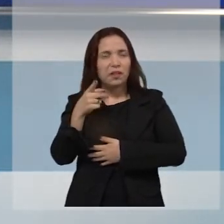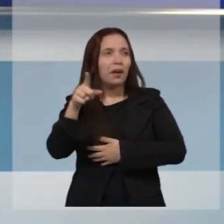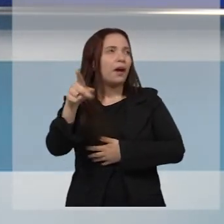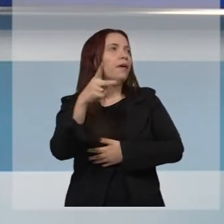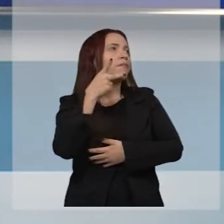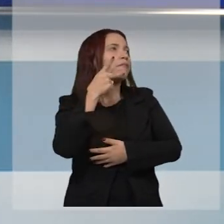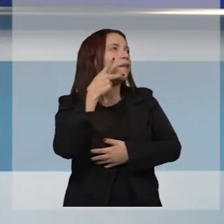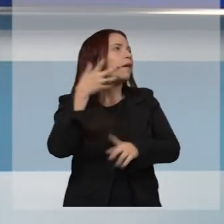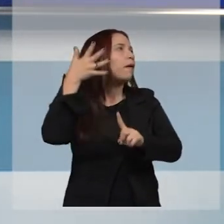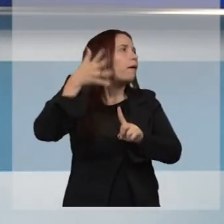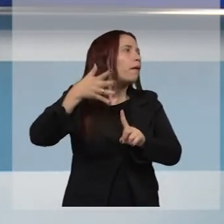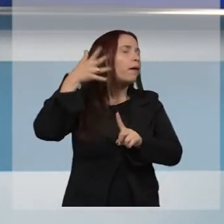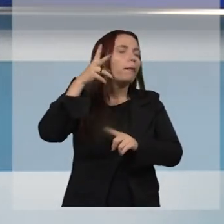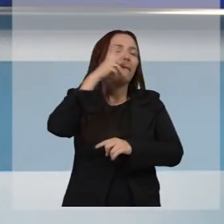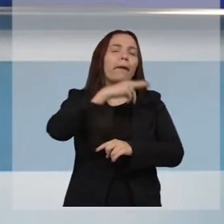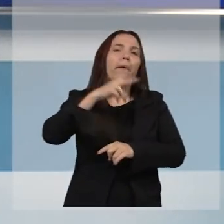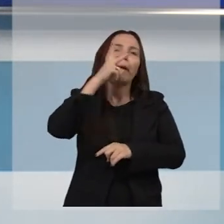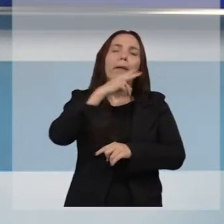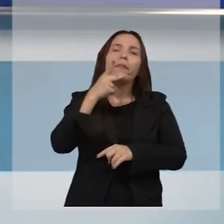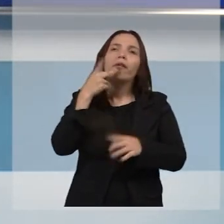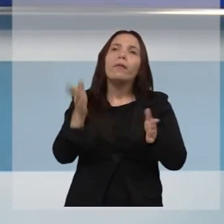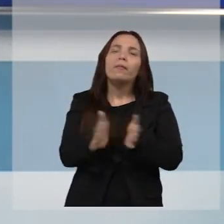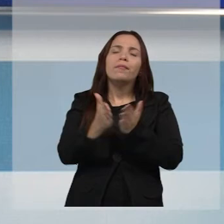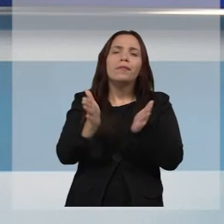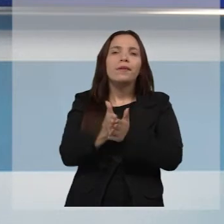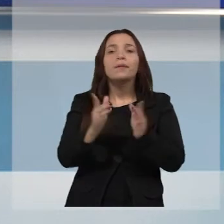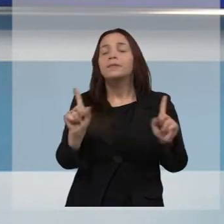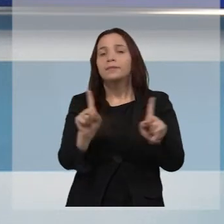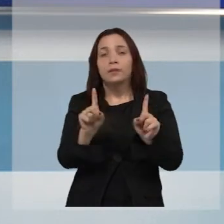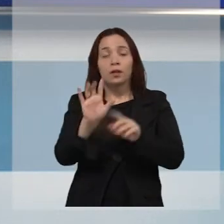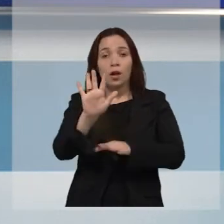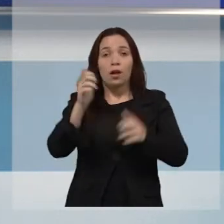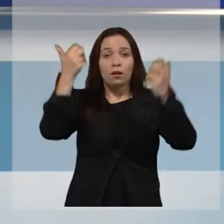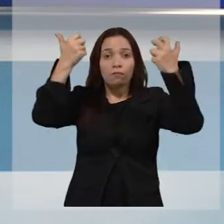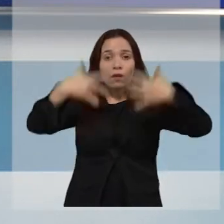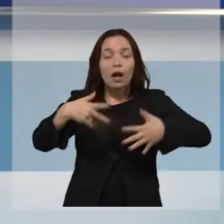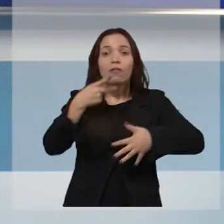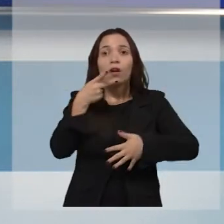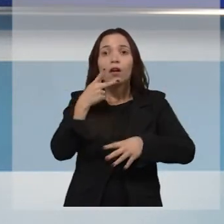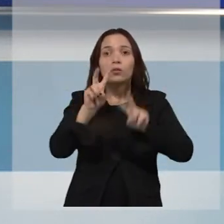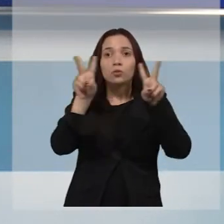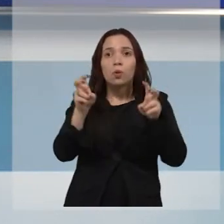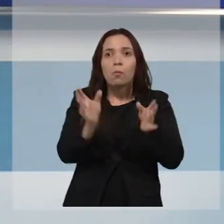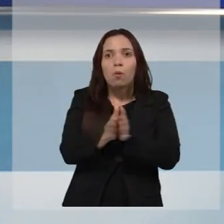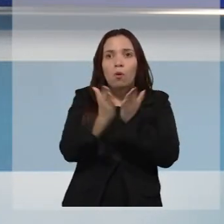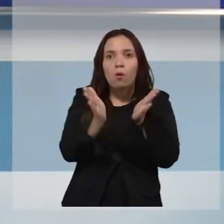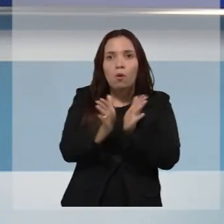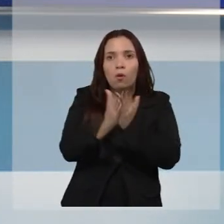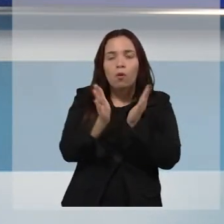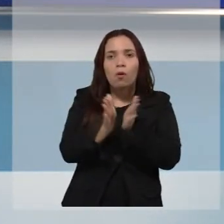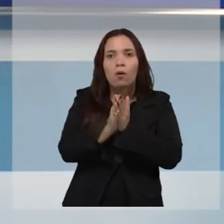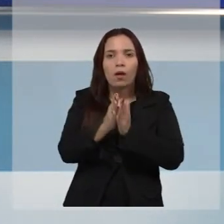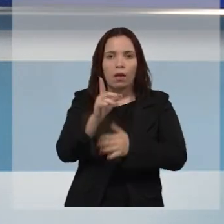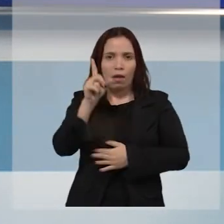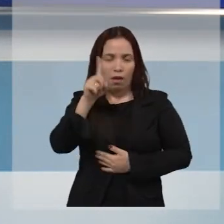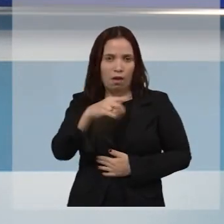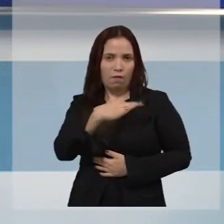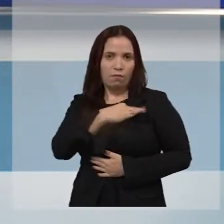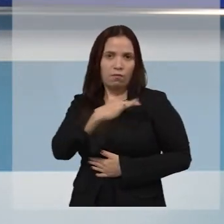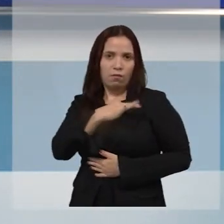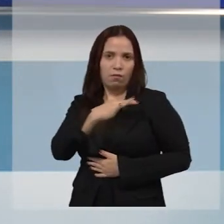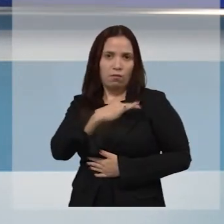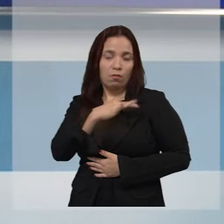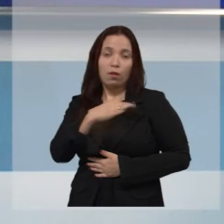coitadinhos, dos pobrezinhos e tal, que é uma visão completamente distorcida. Quando a gente vai falar de pobreza e desigualdade, nós não estamos falando de